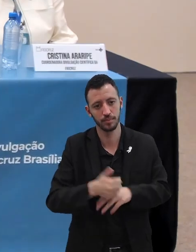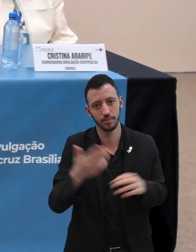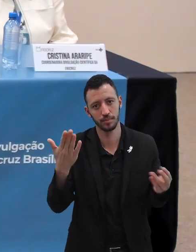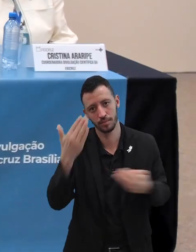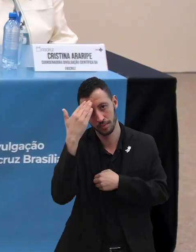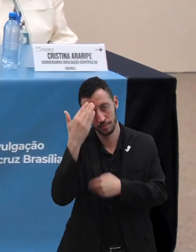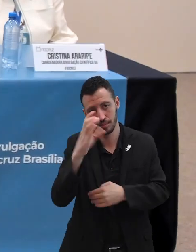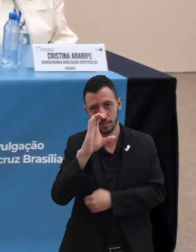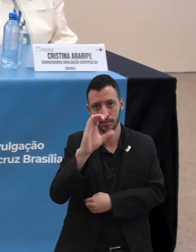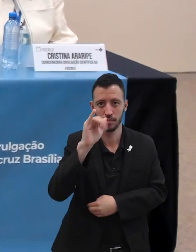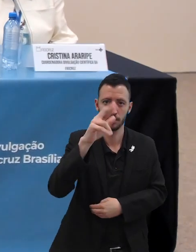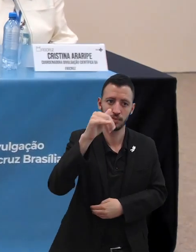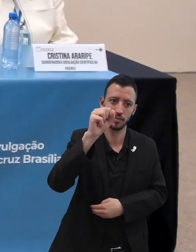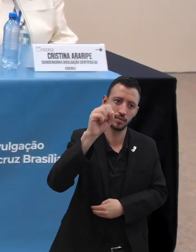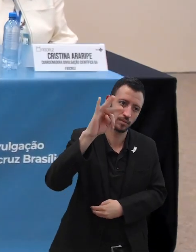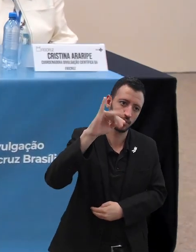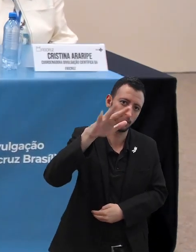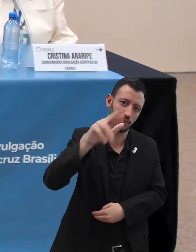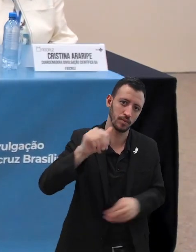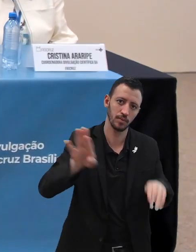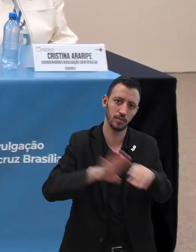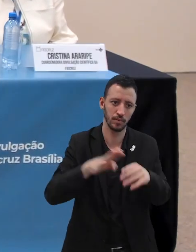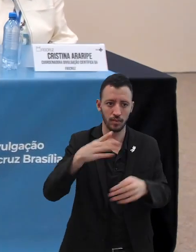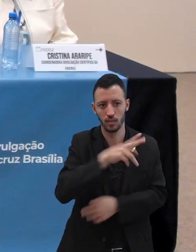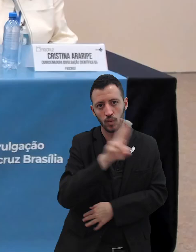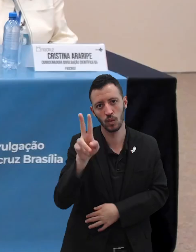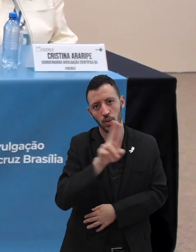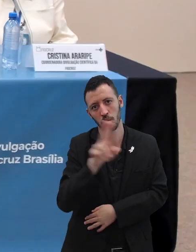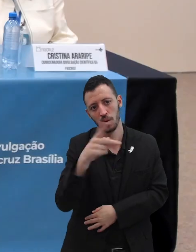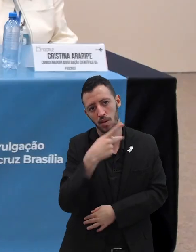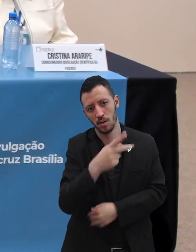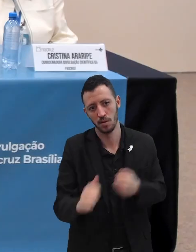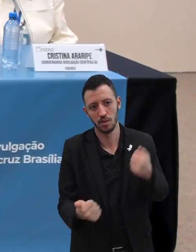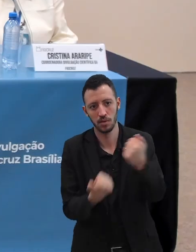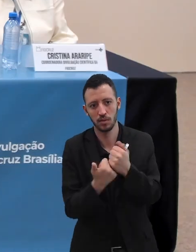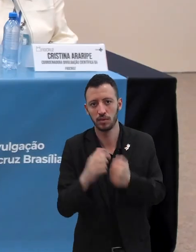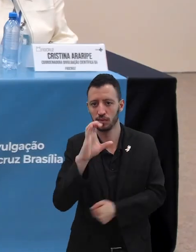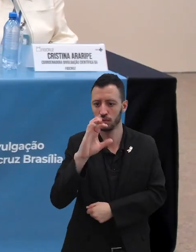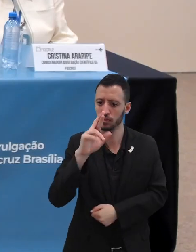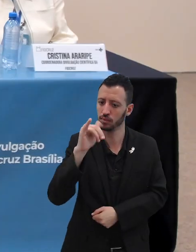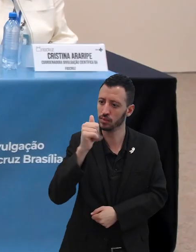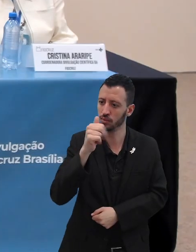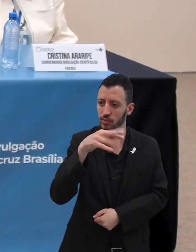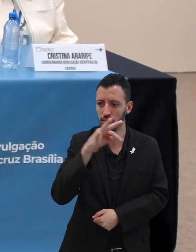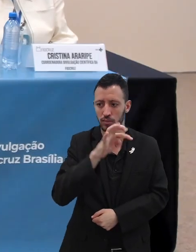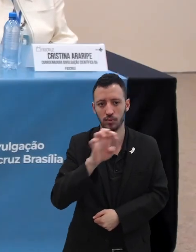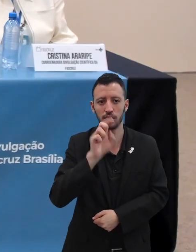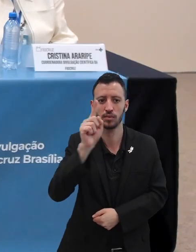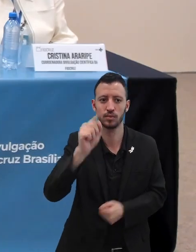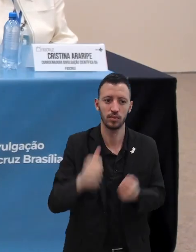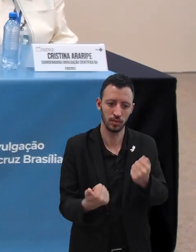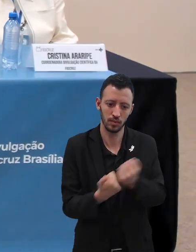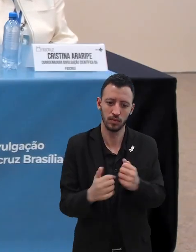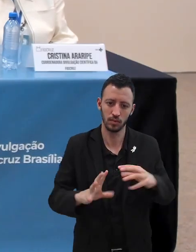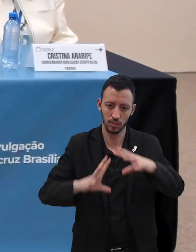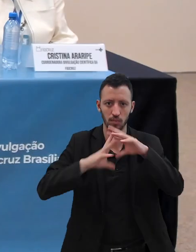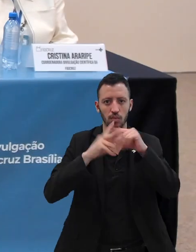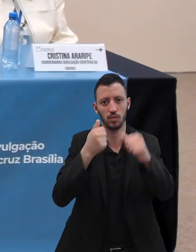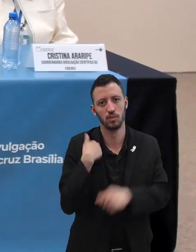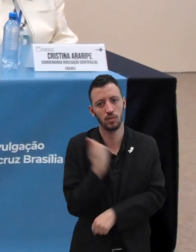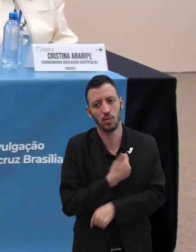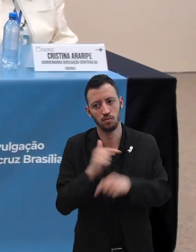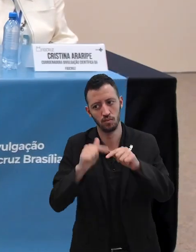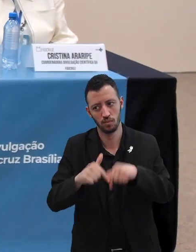Agradecer a Cristina, e em nome dela também a nossa vice-presidente Cristiane Machado, que é um apoiador aqui de todas as